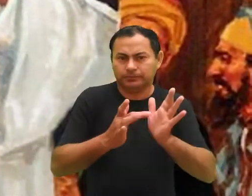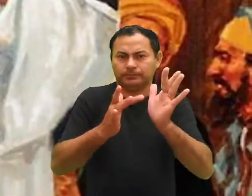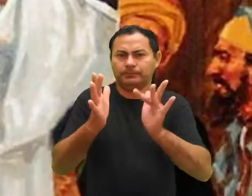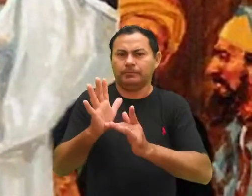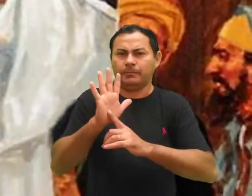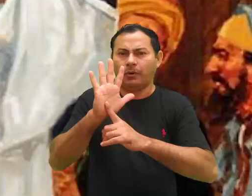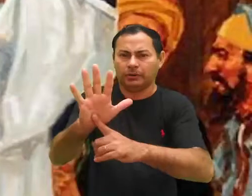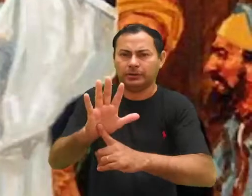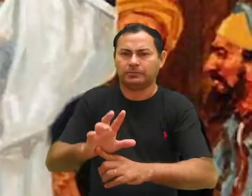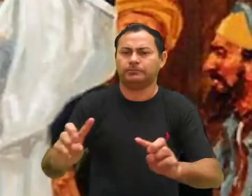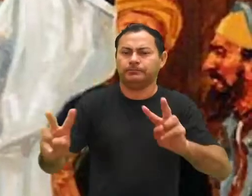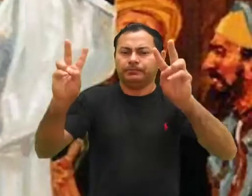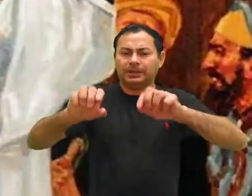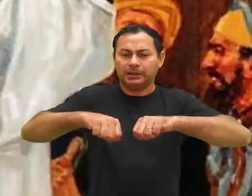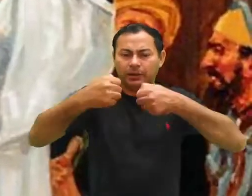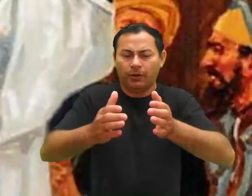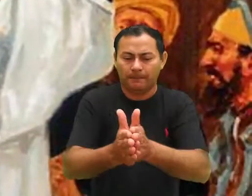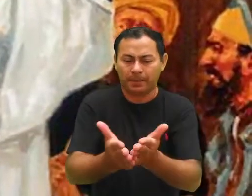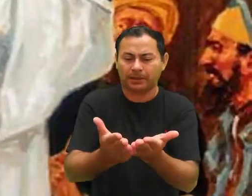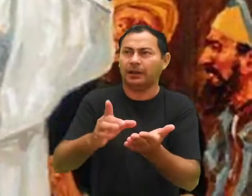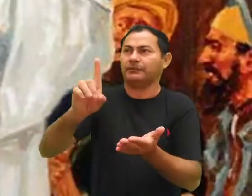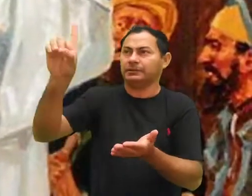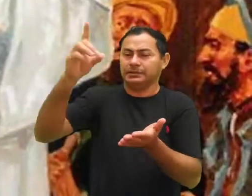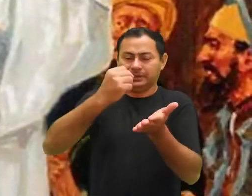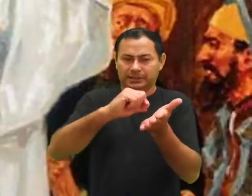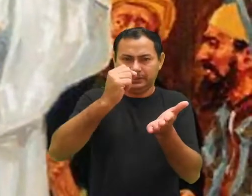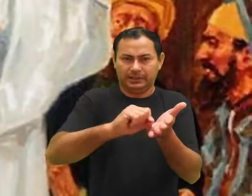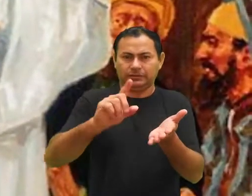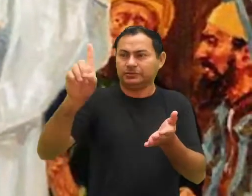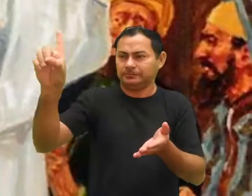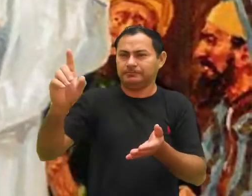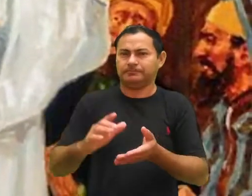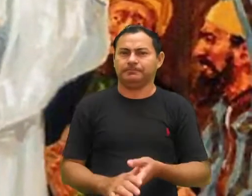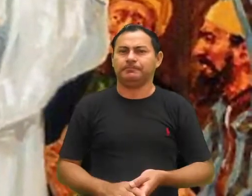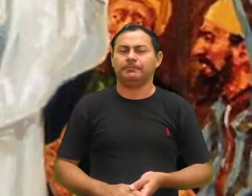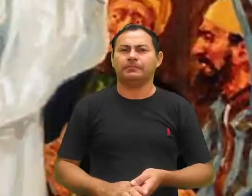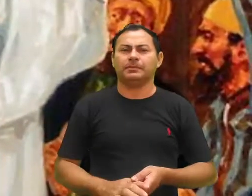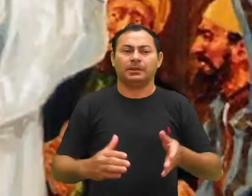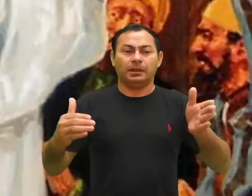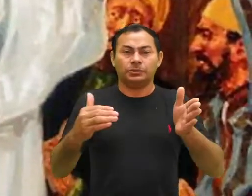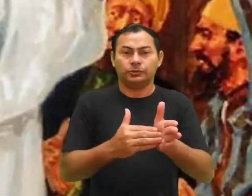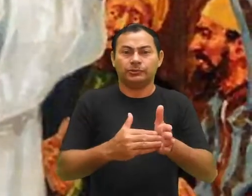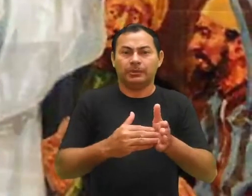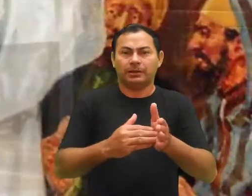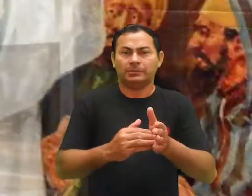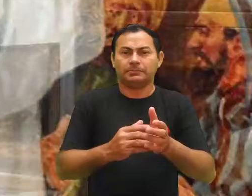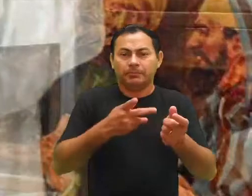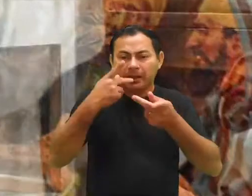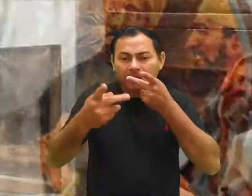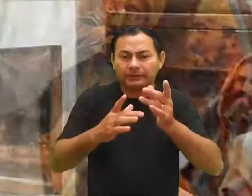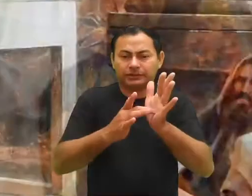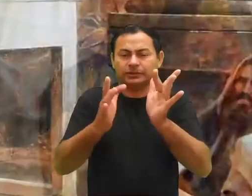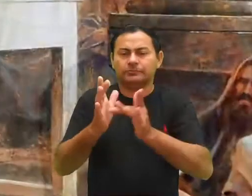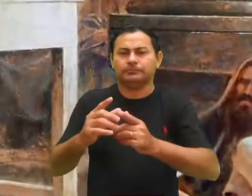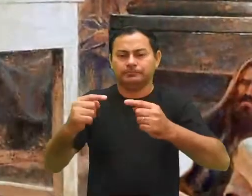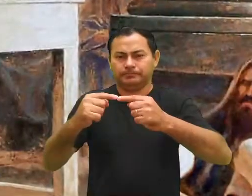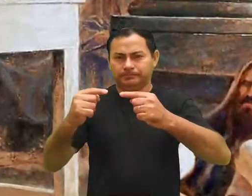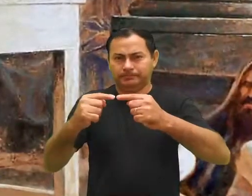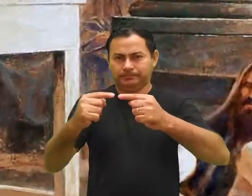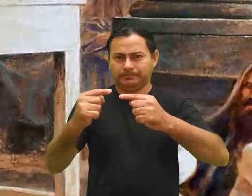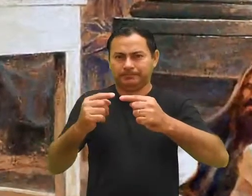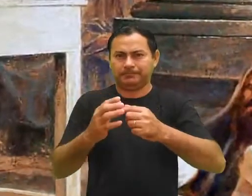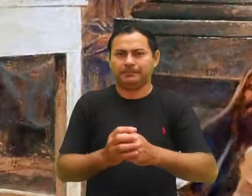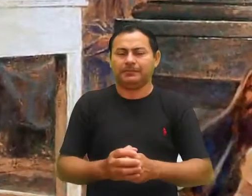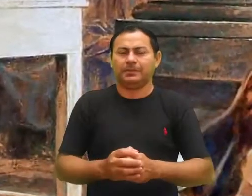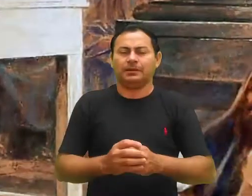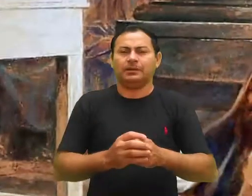Essa atitude de Jesus mostrou o valor que ele estabeleceu para a palavra escrita de Deus. As últimas palavras de Jesus também tinham